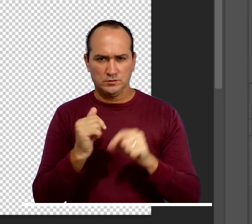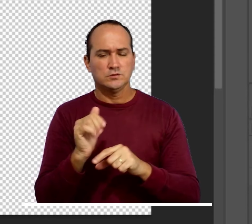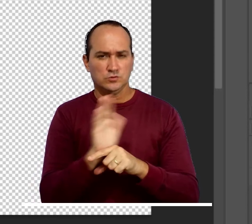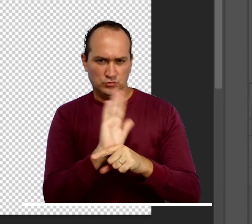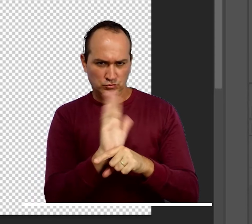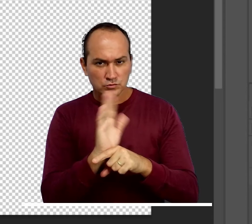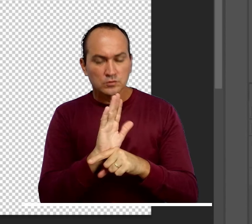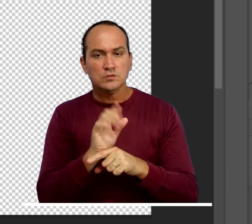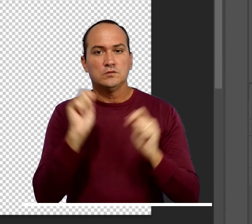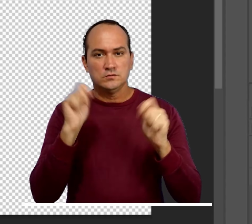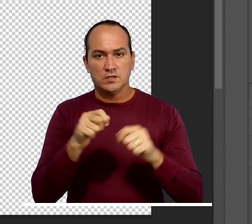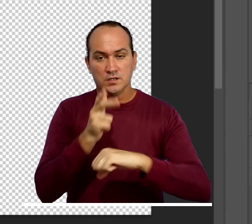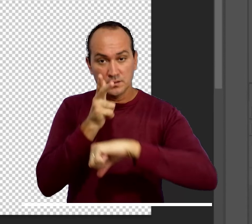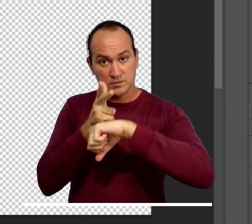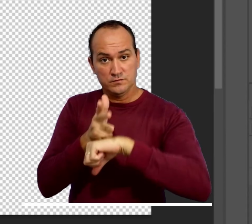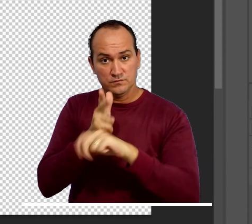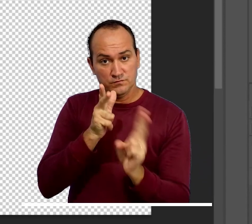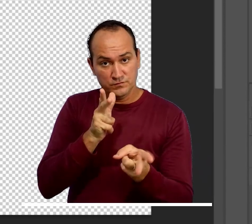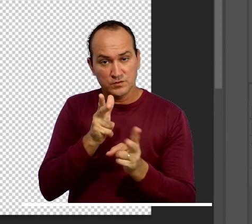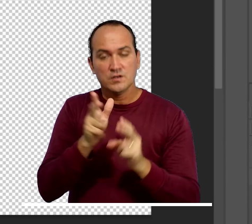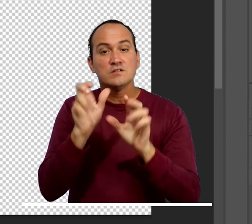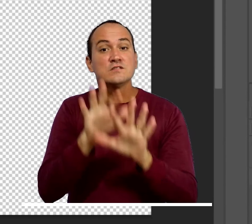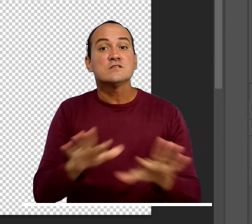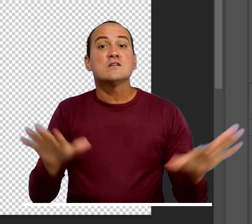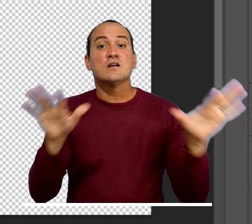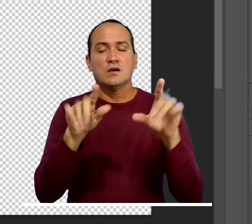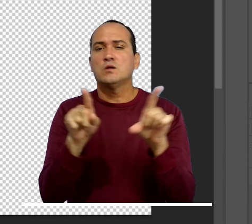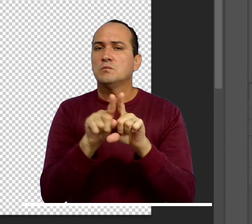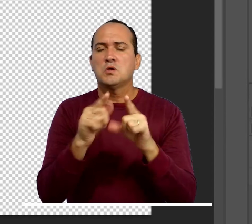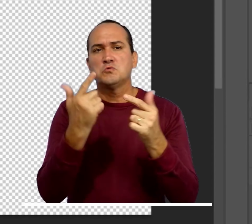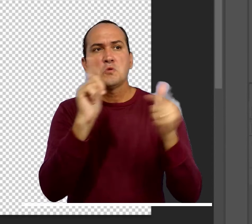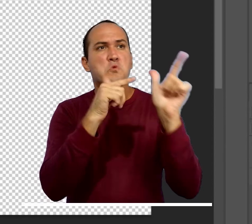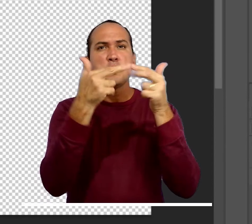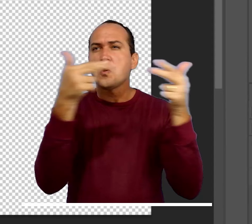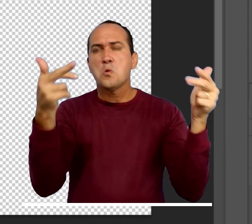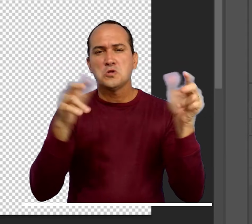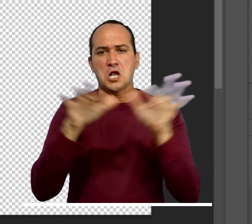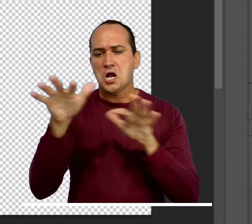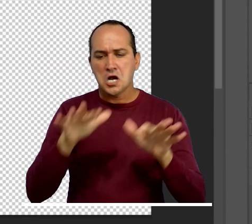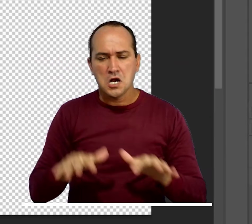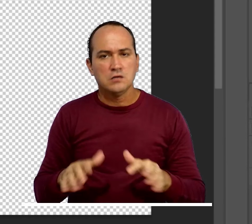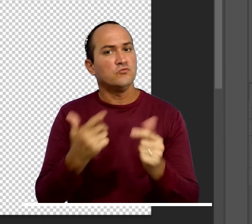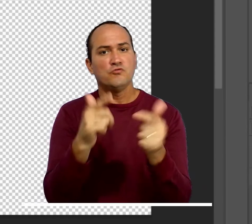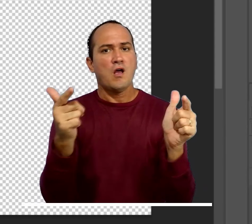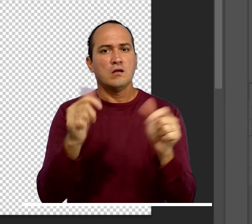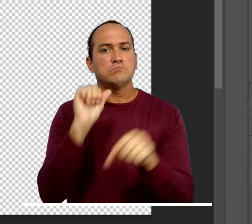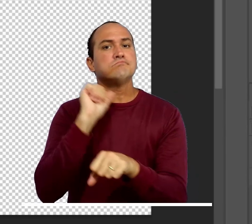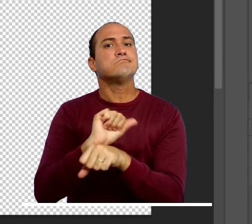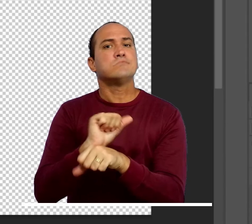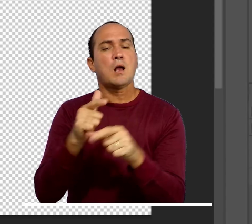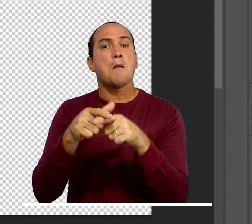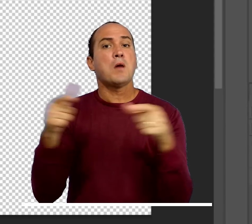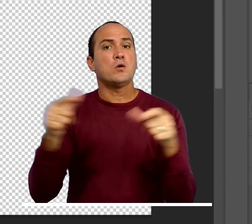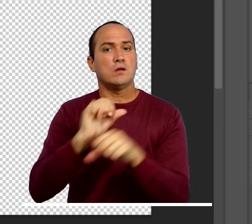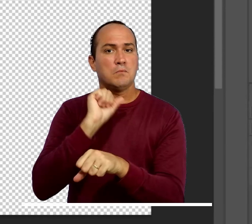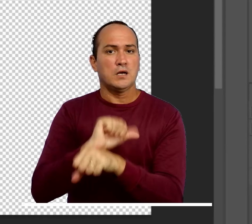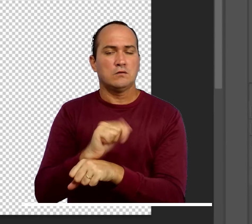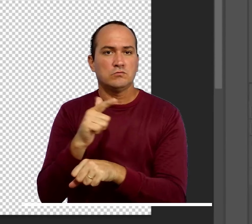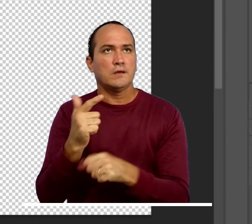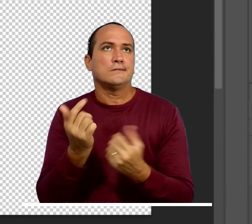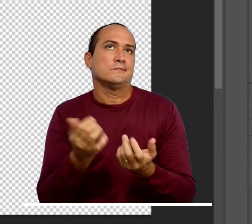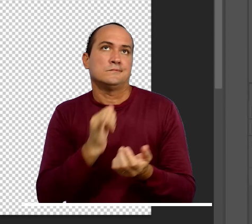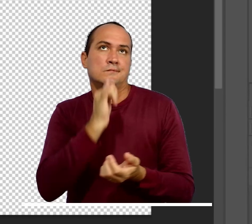ser por uma imagem câmera fixa, é porque o cenário em si também não tem muitas coisas que se movimentam, né? Assim, aqui não